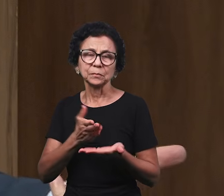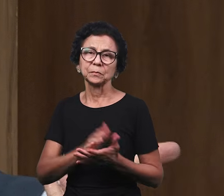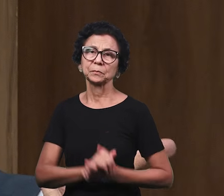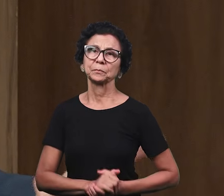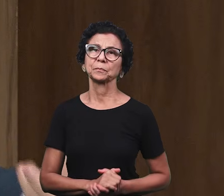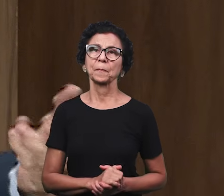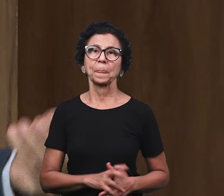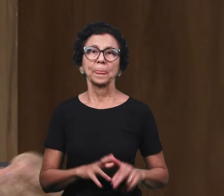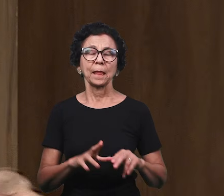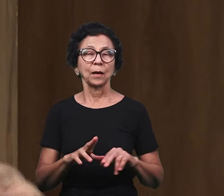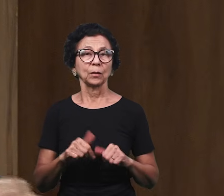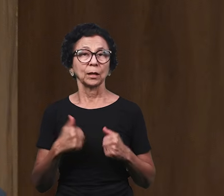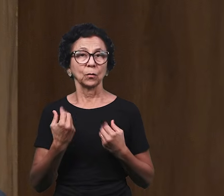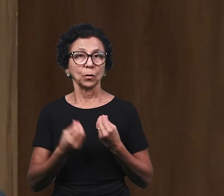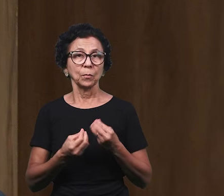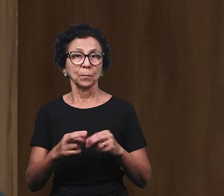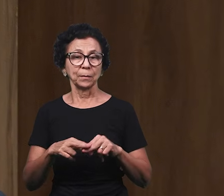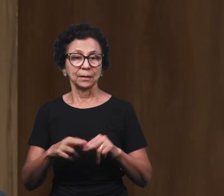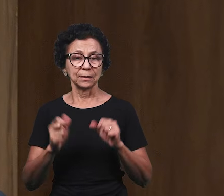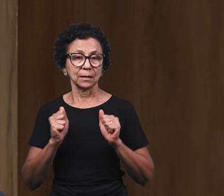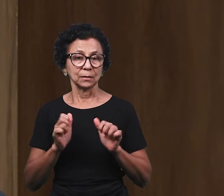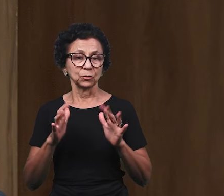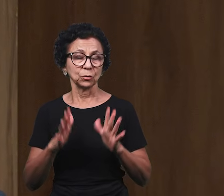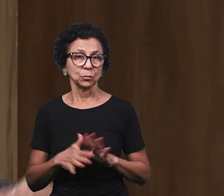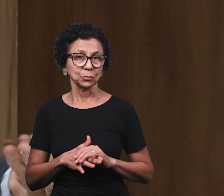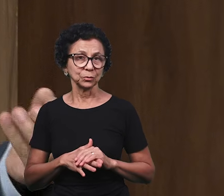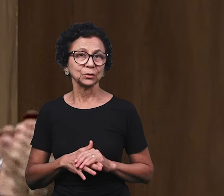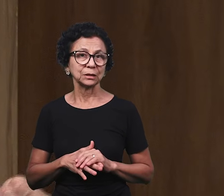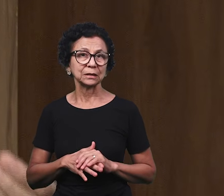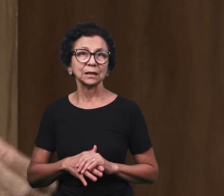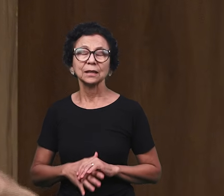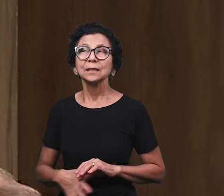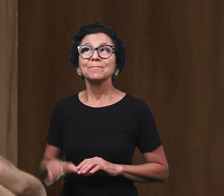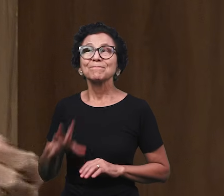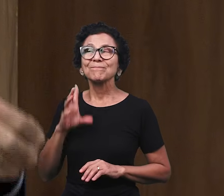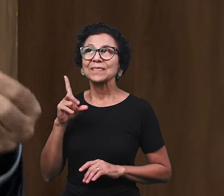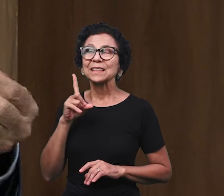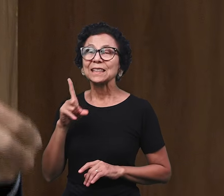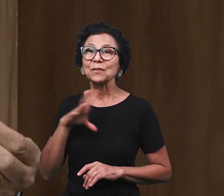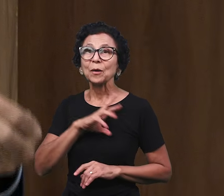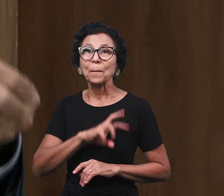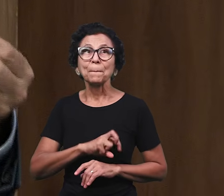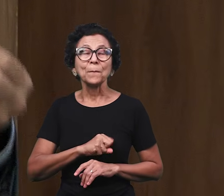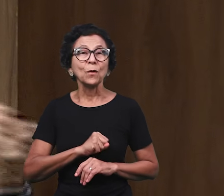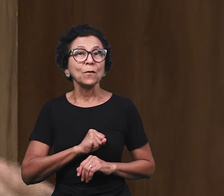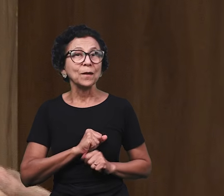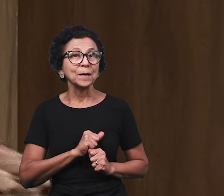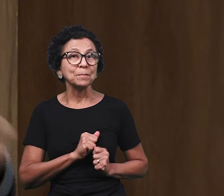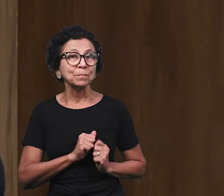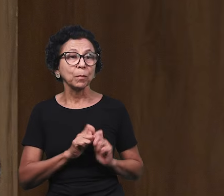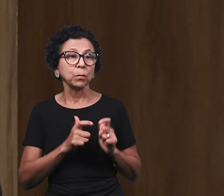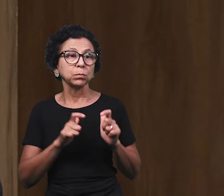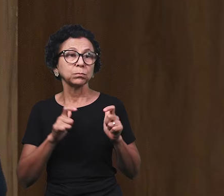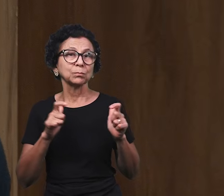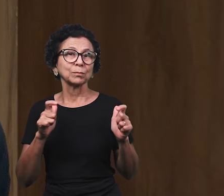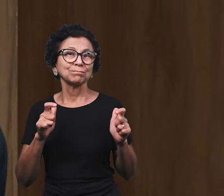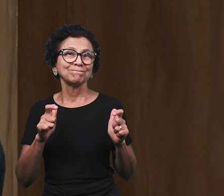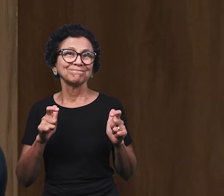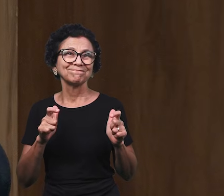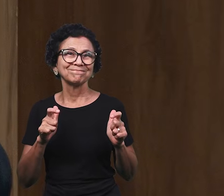amor. É nas nossas atitudes. E o amor de Deus, ele vai aumentando. Nós